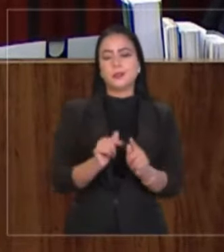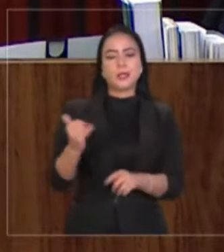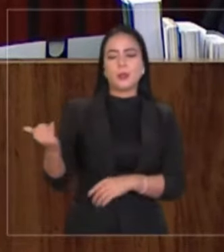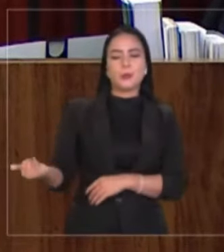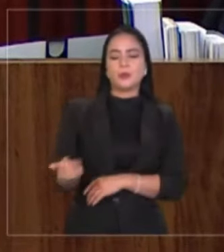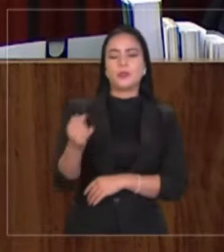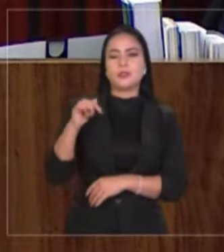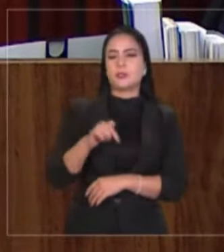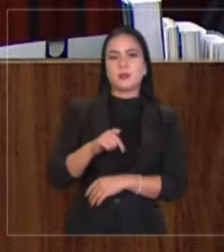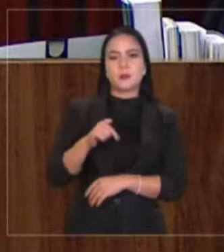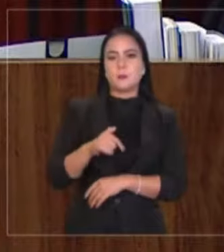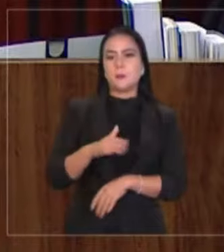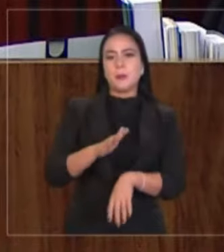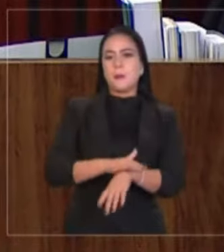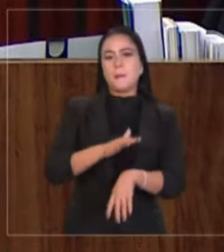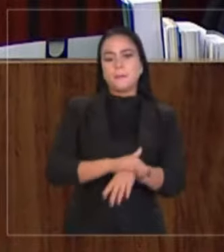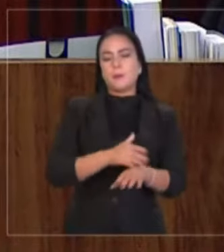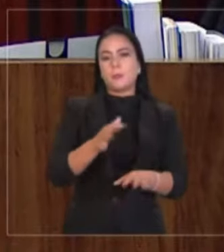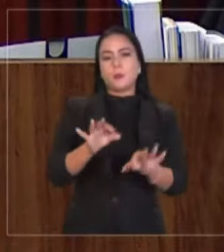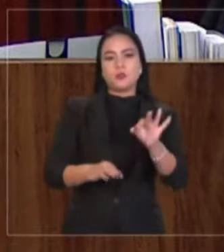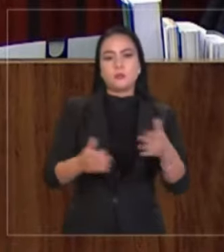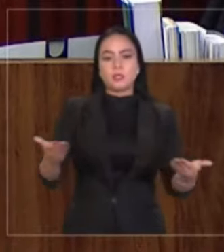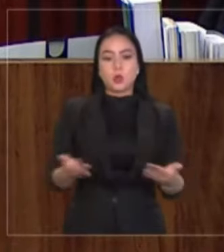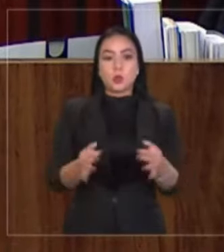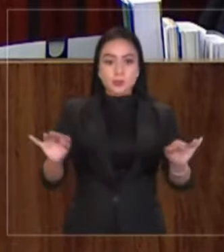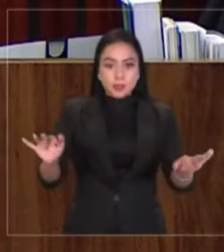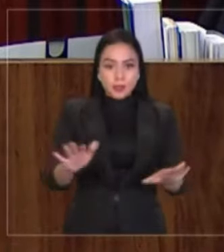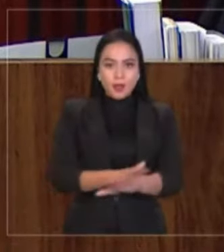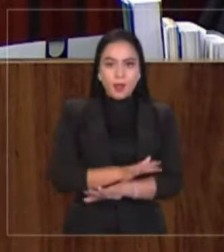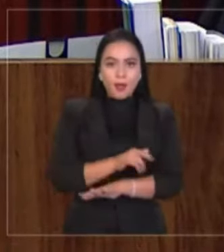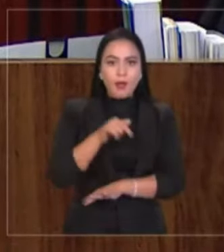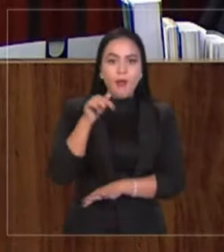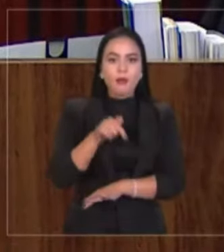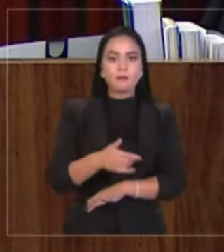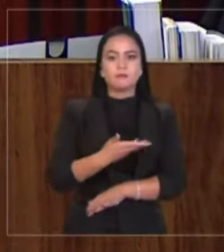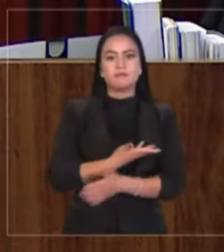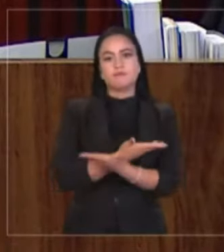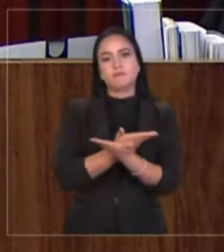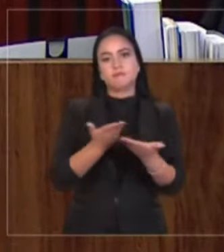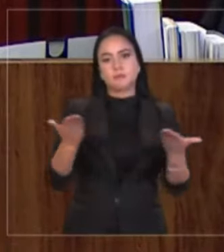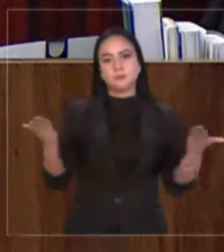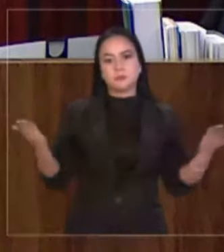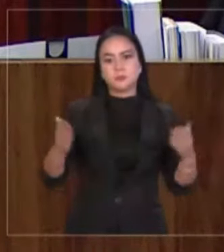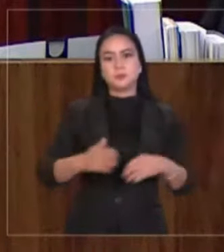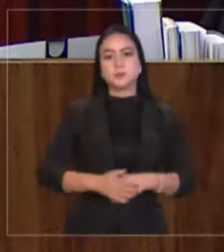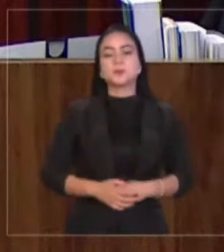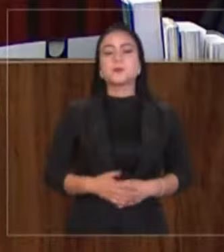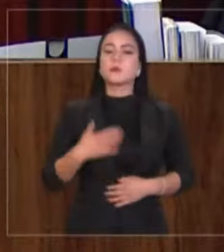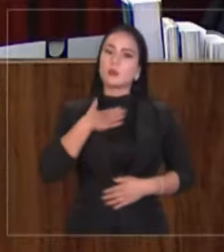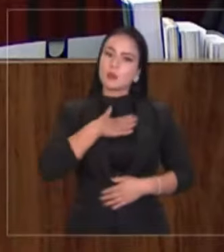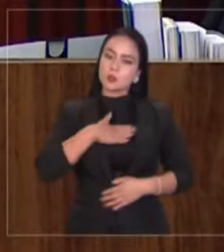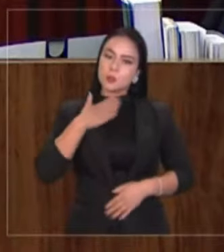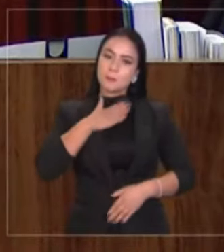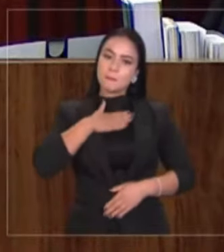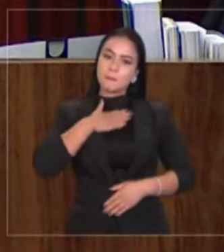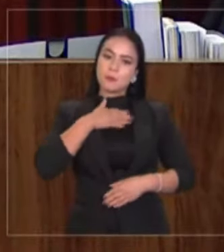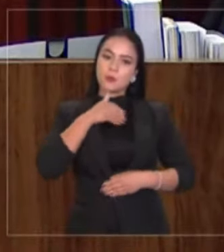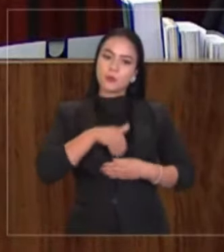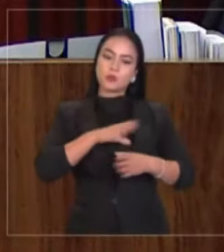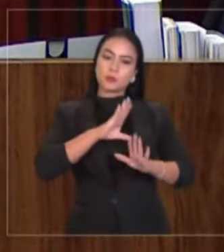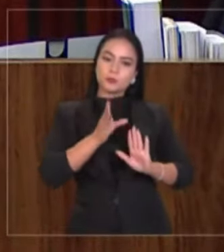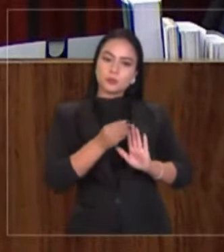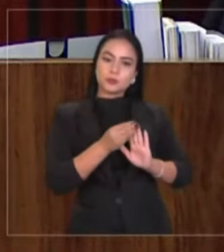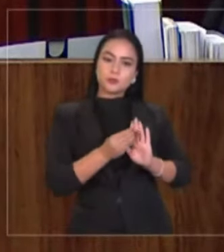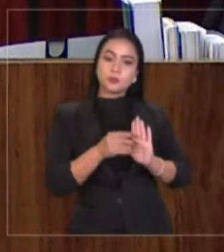é nesse julgamento para encerrar colegas eh faço questão e no meu voto constará esse